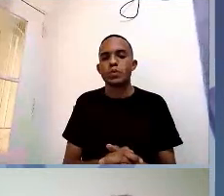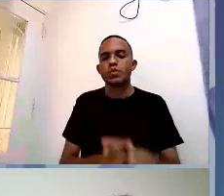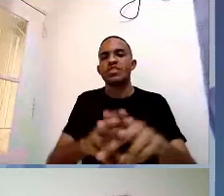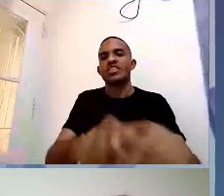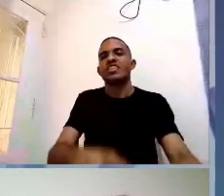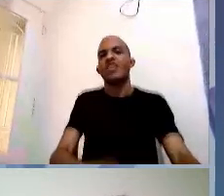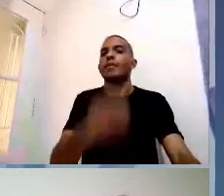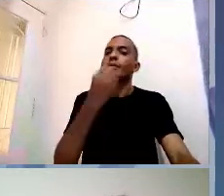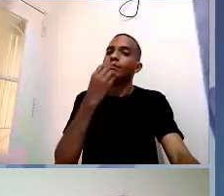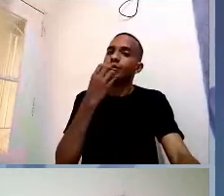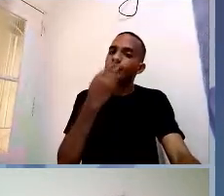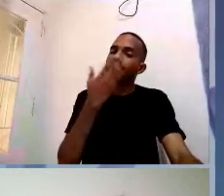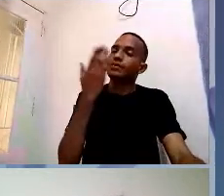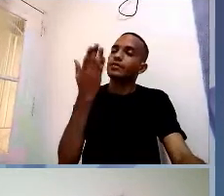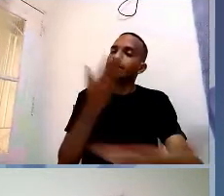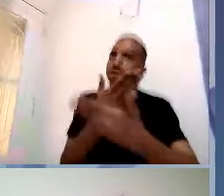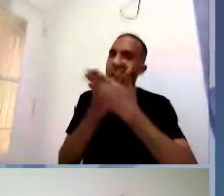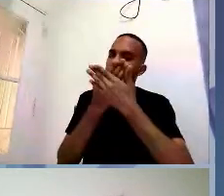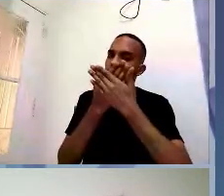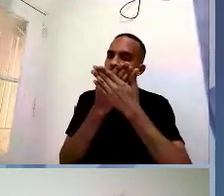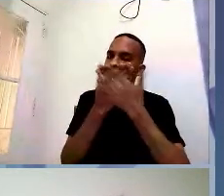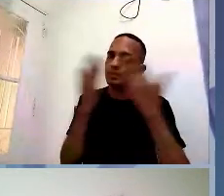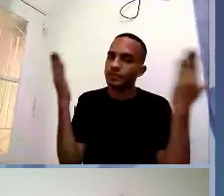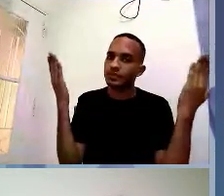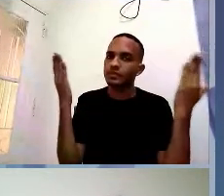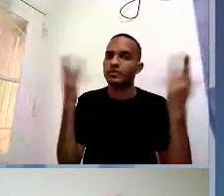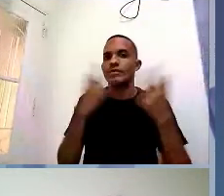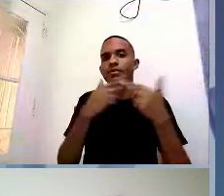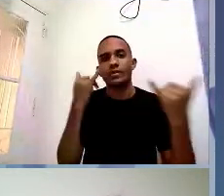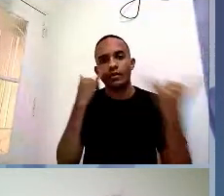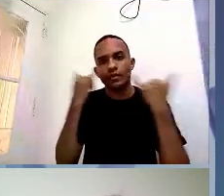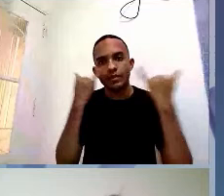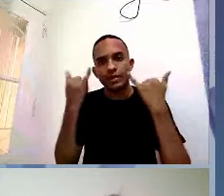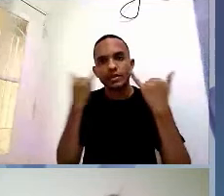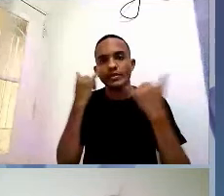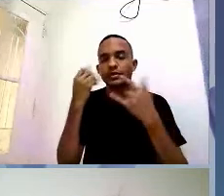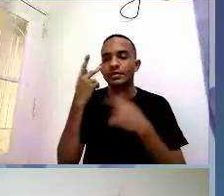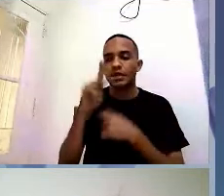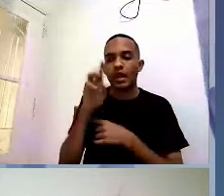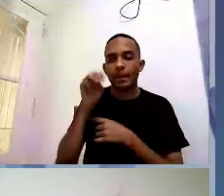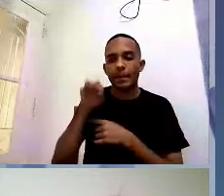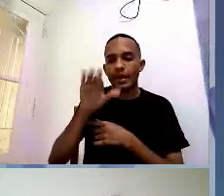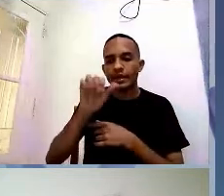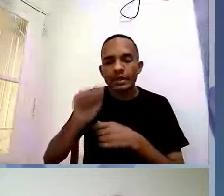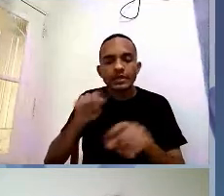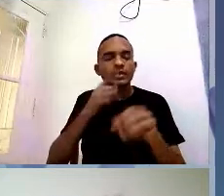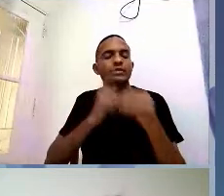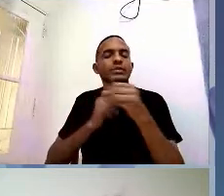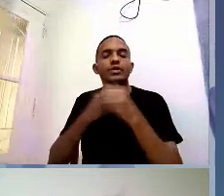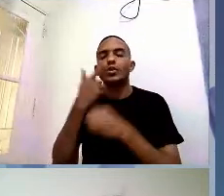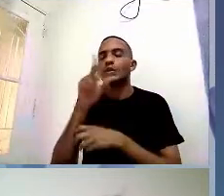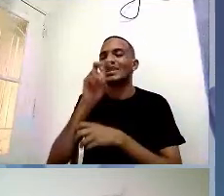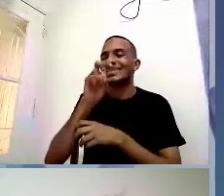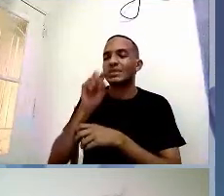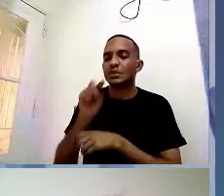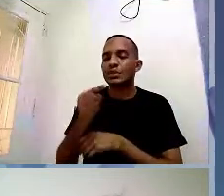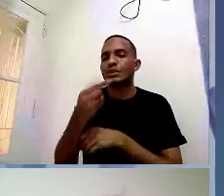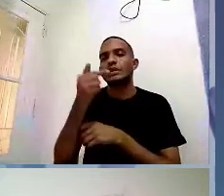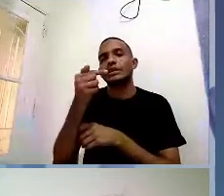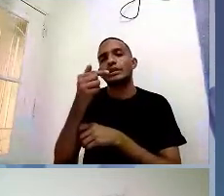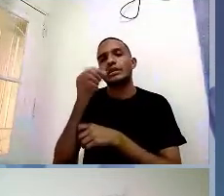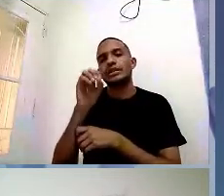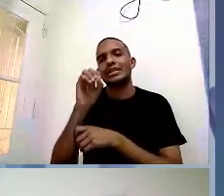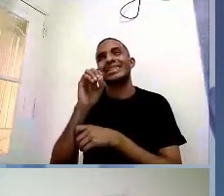Bom, esses e vários outros dados sobre o município da Marina e dos outros 5.570